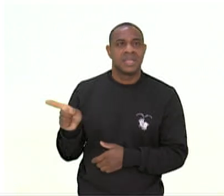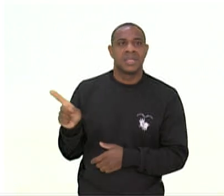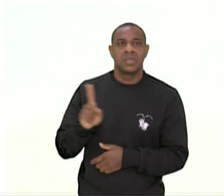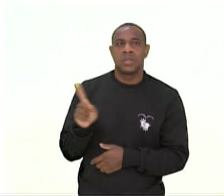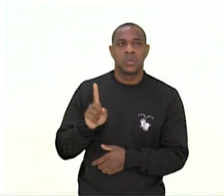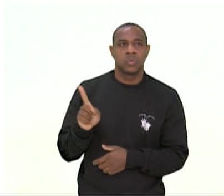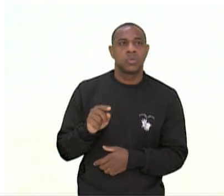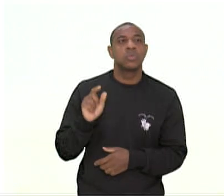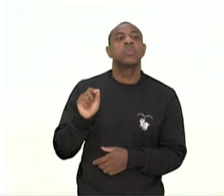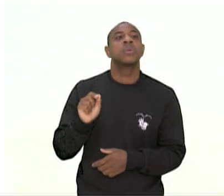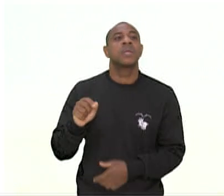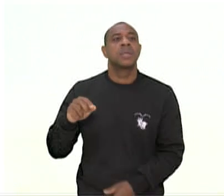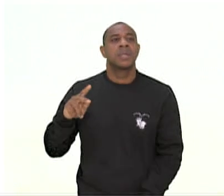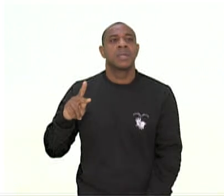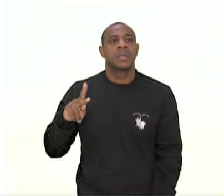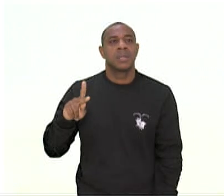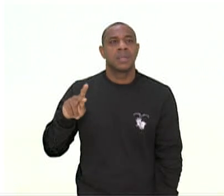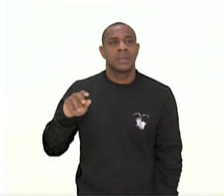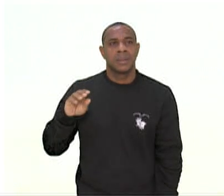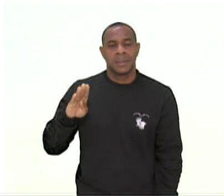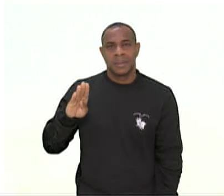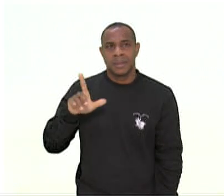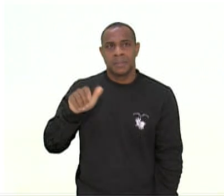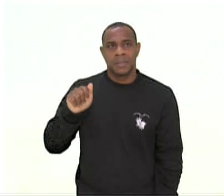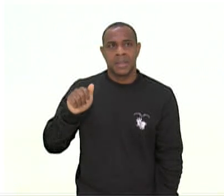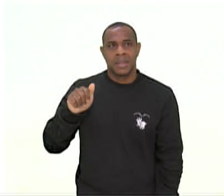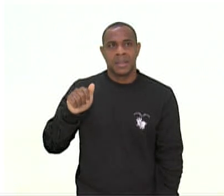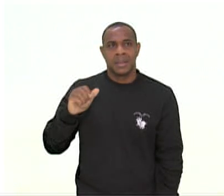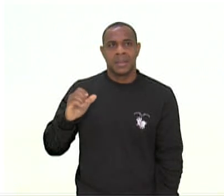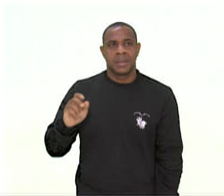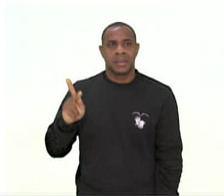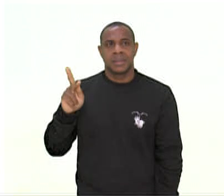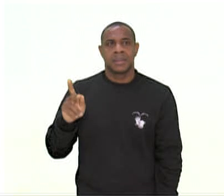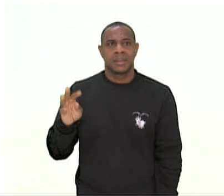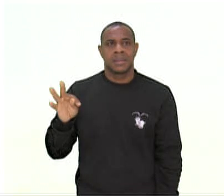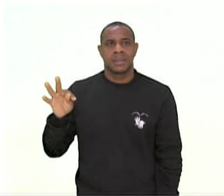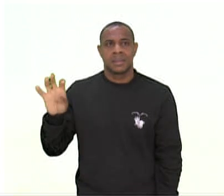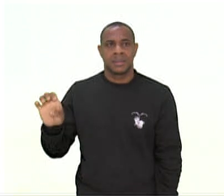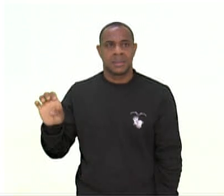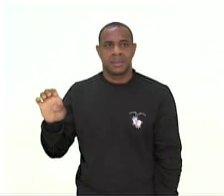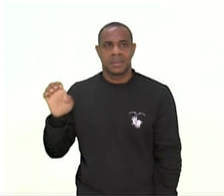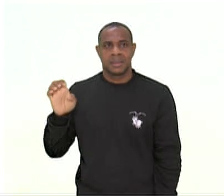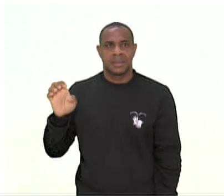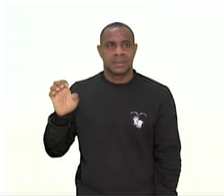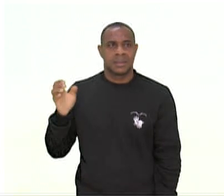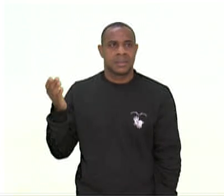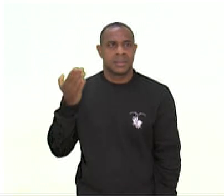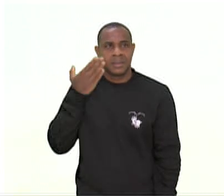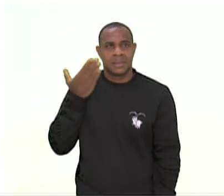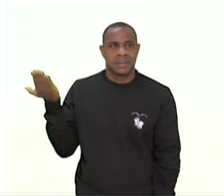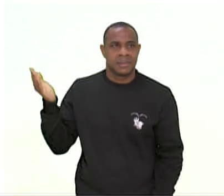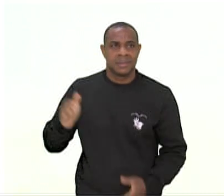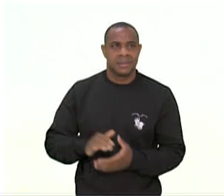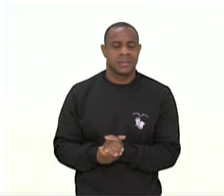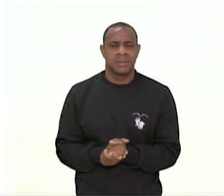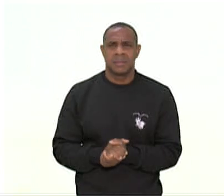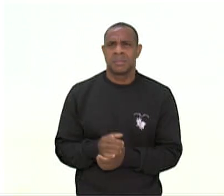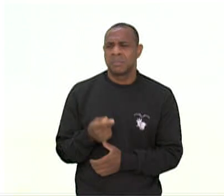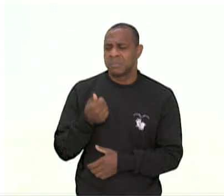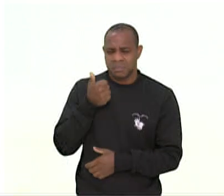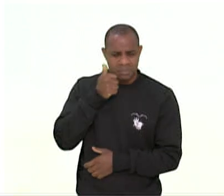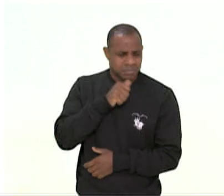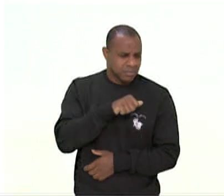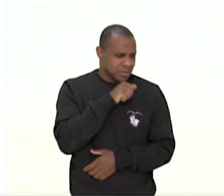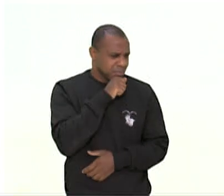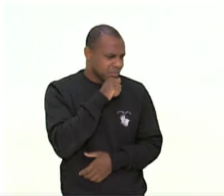tie. Temos ali um diálogo. Tião diz, papai, e o Otávio, me desculpe, mas